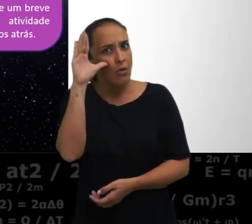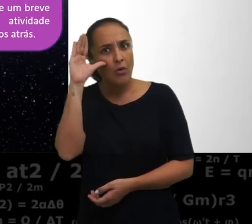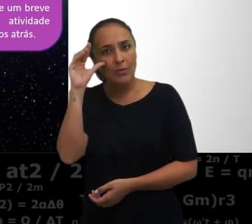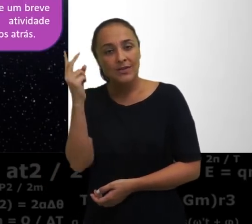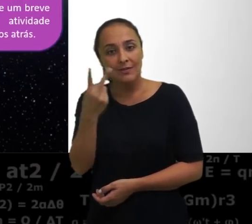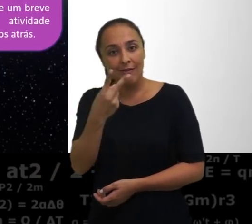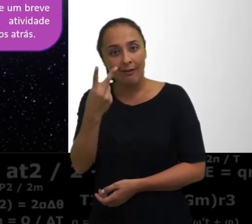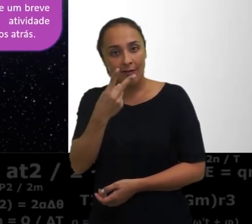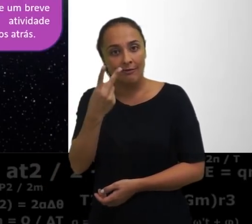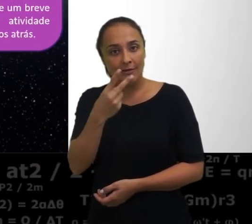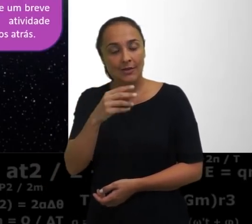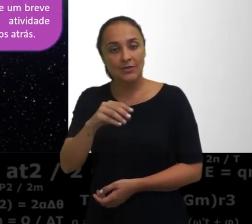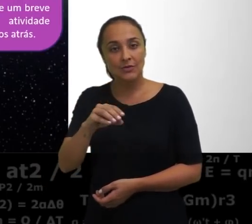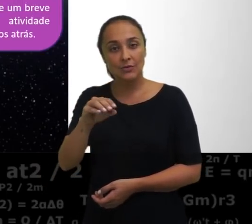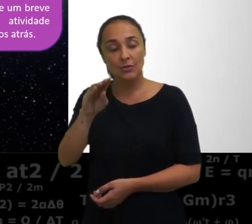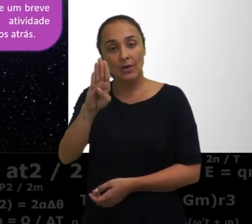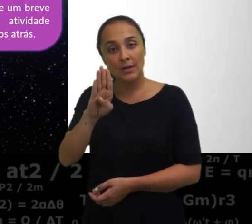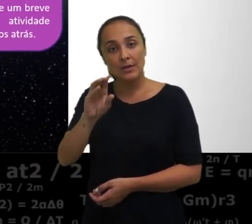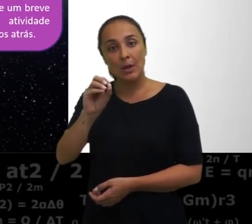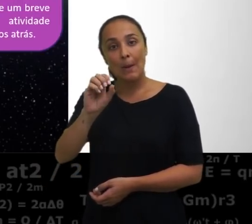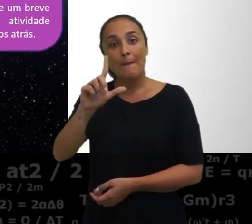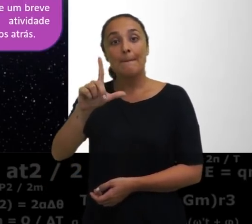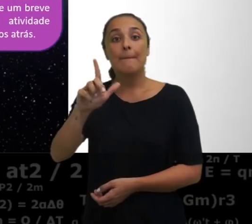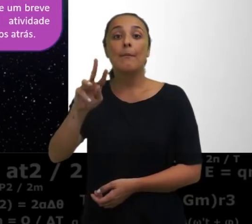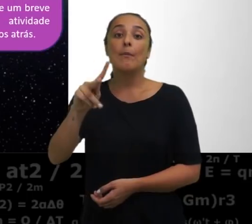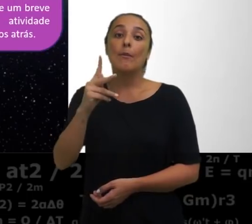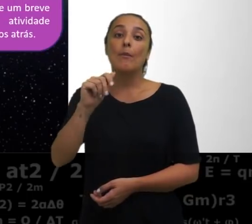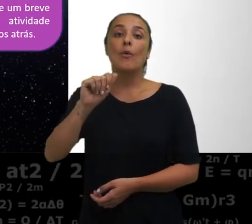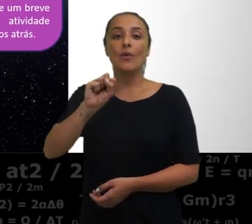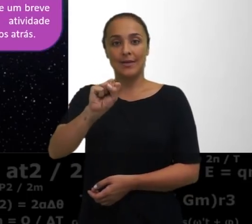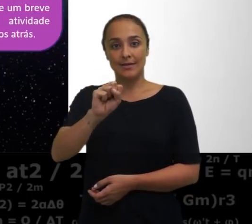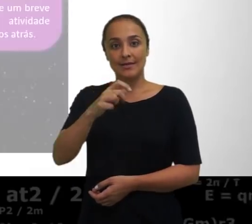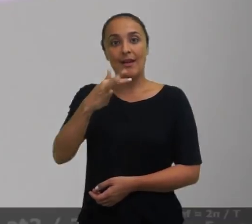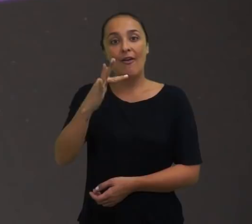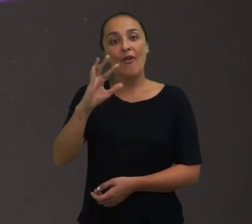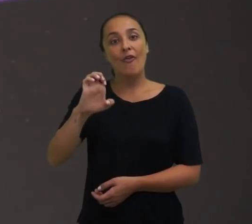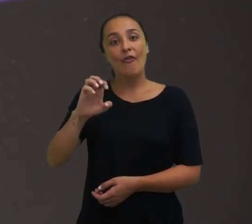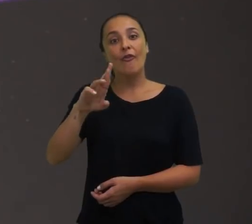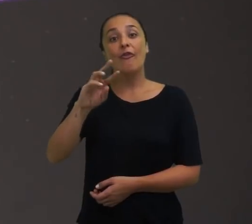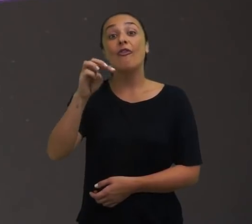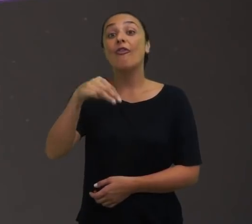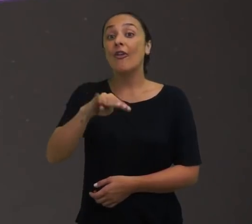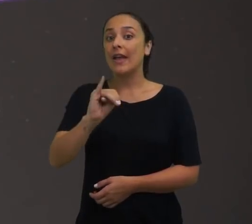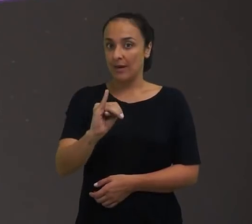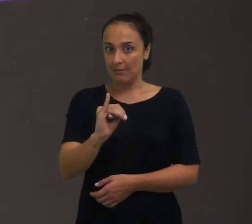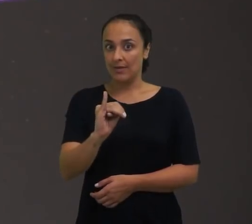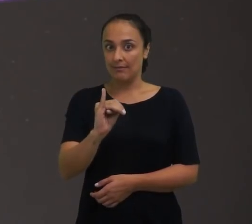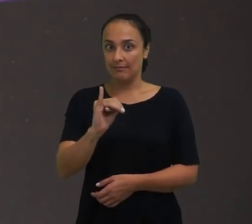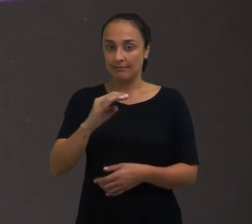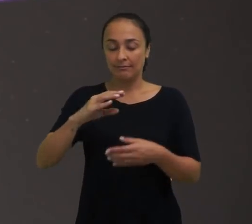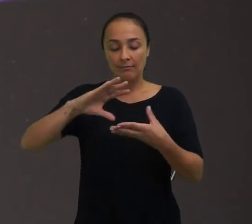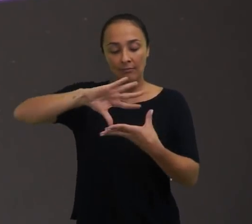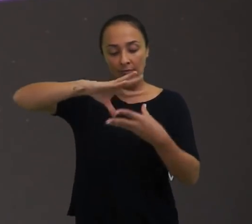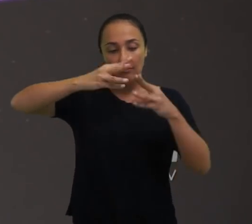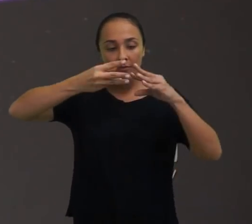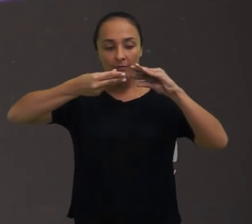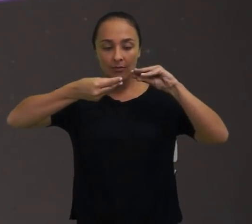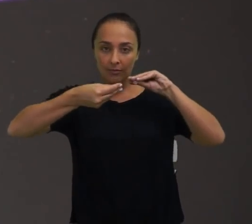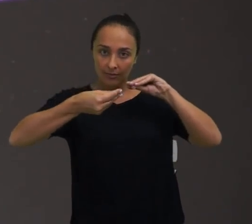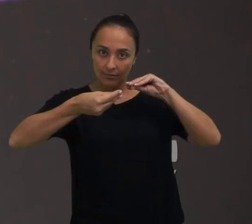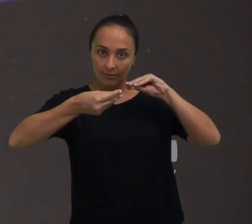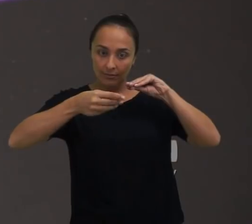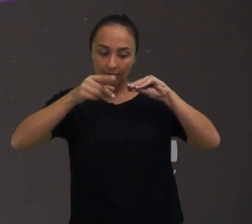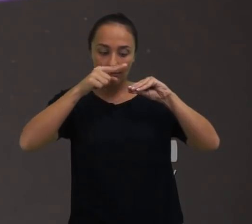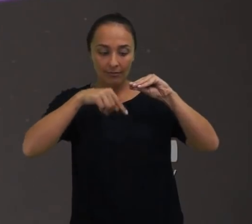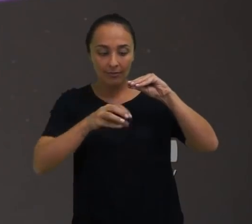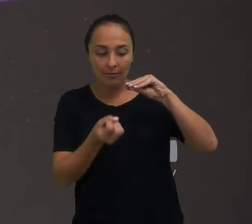um satélite, porque raios gama não penetram a atmosfera da Terra, para nossa sorte. Tá? Então a gente detecta, aqui está o disco da